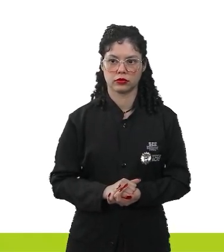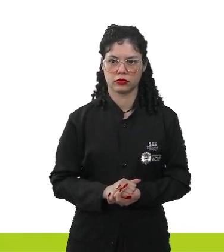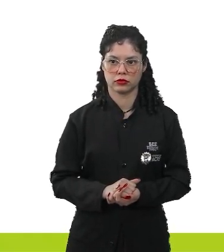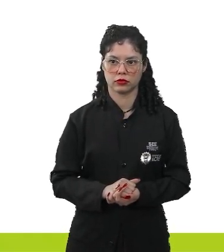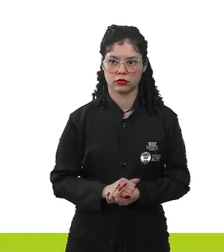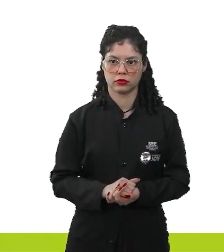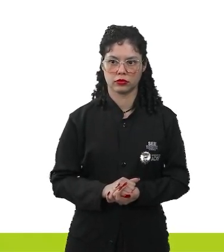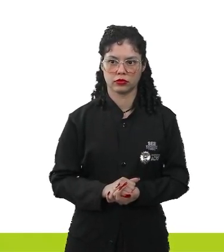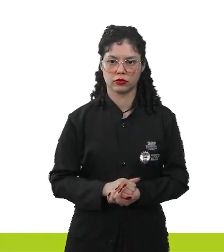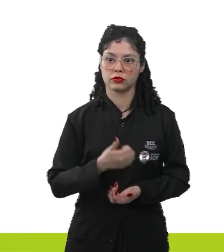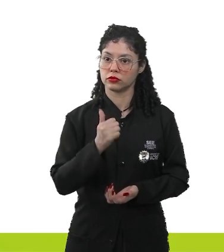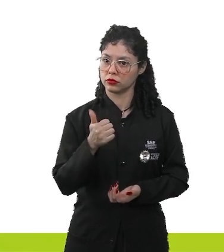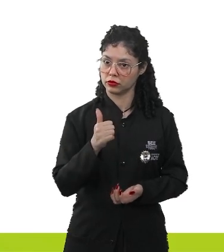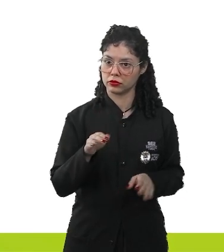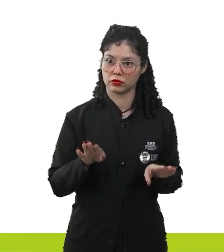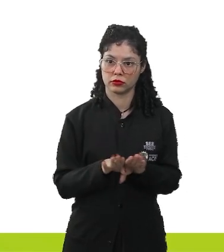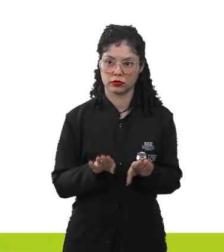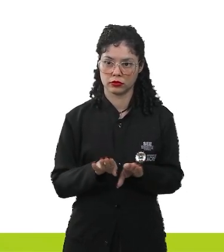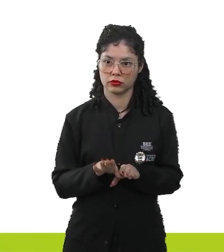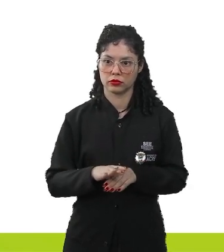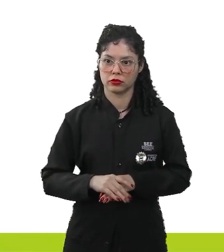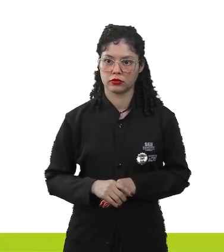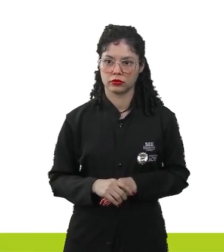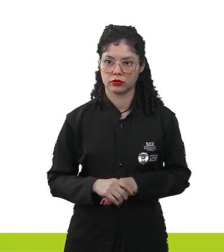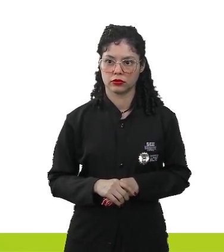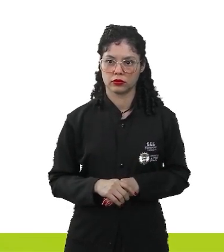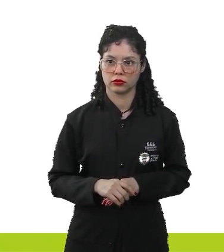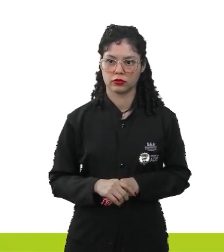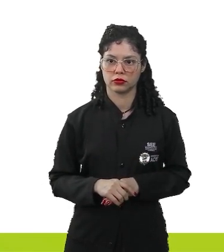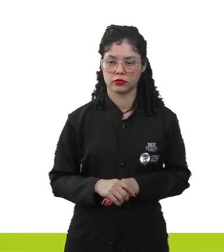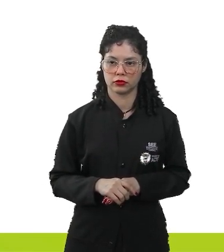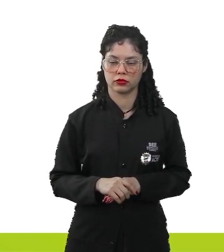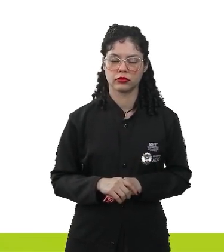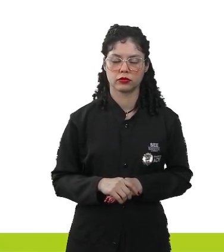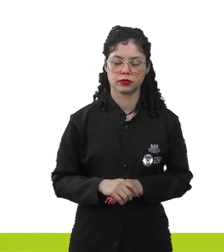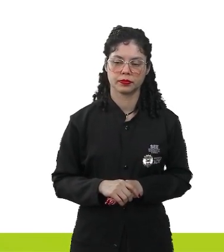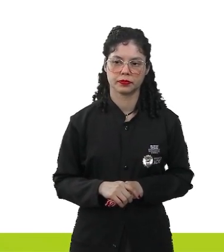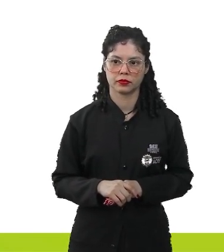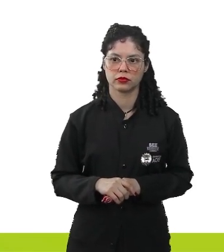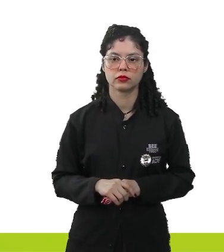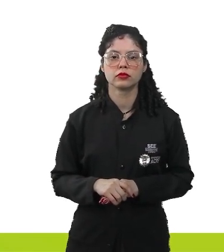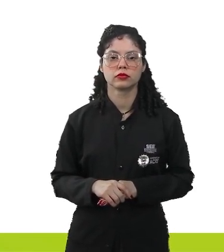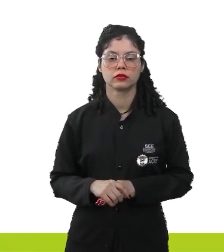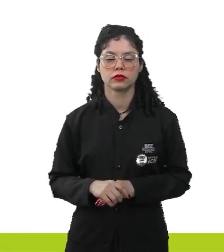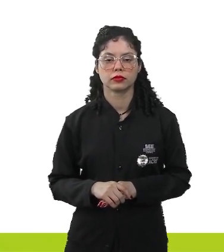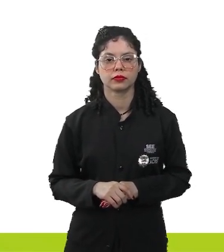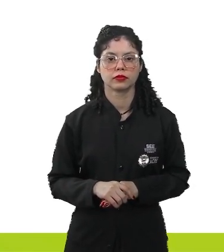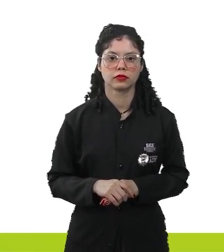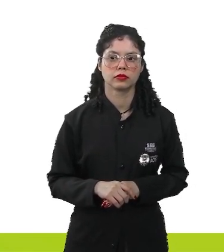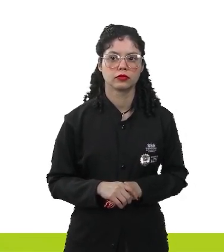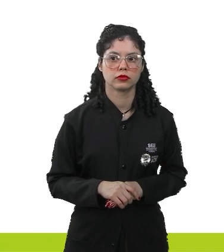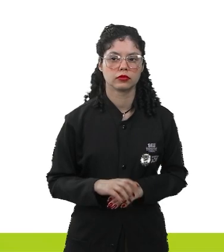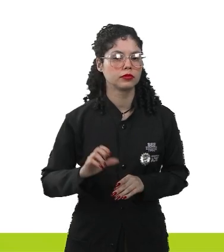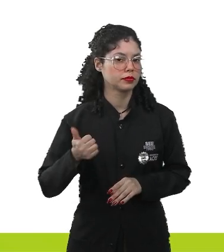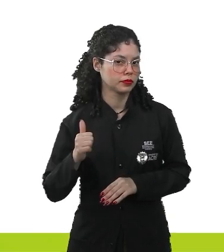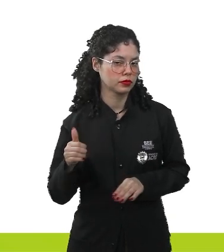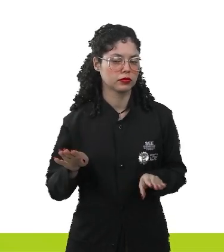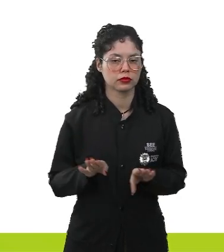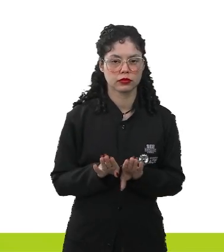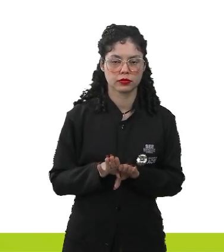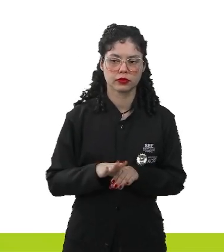vamos ter 11 também. E 6 mais 1 mais 4, 11